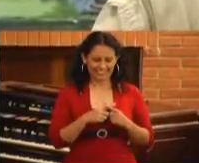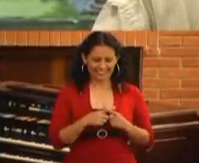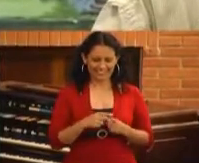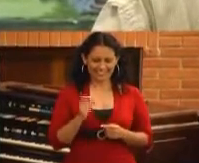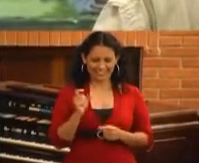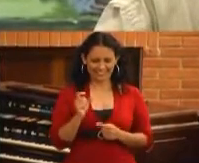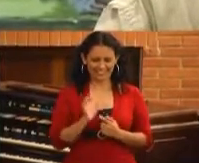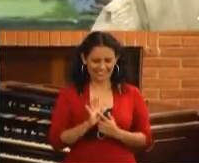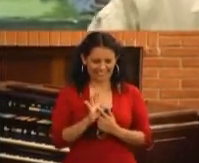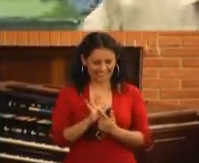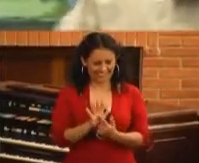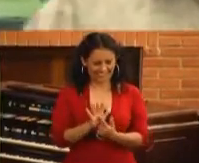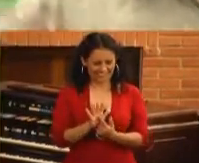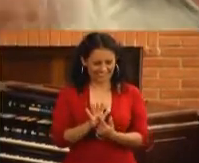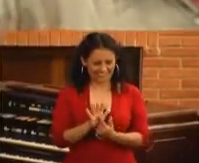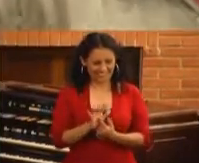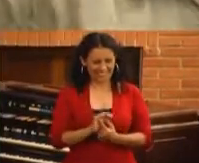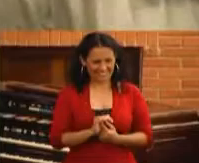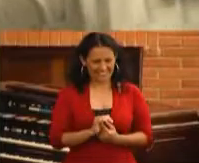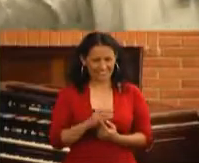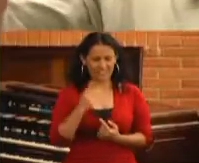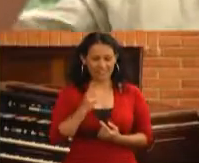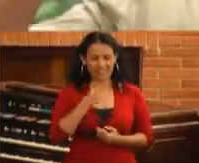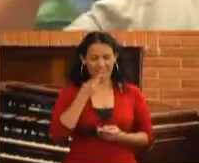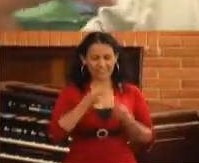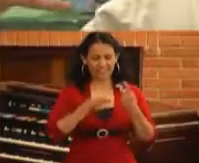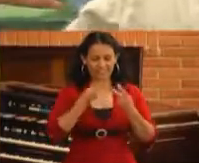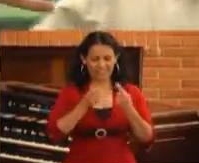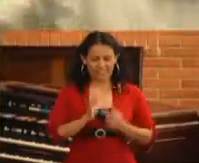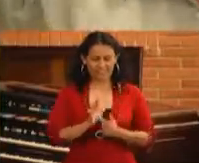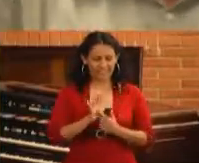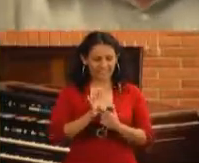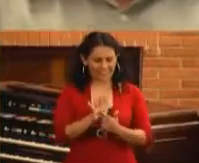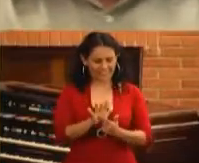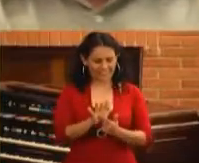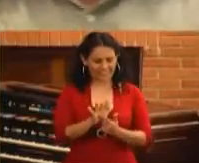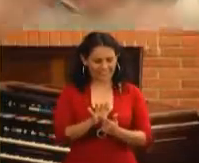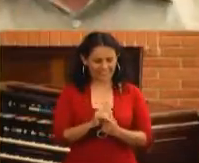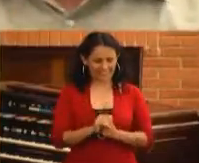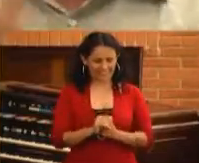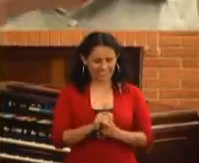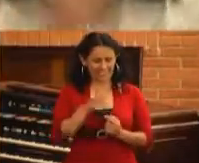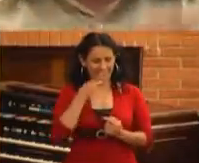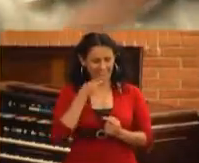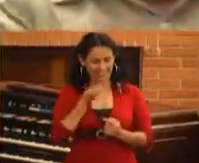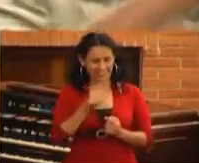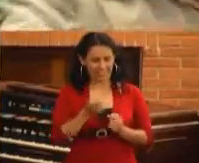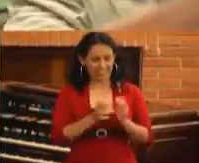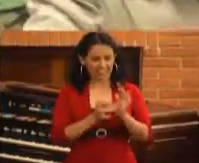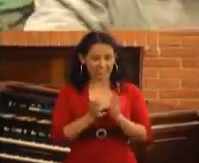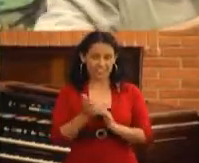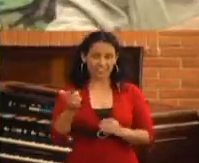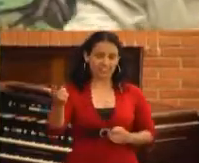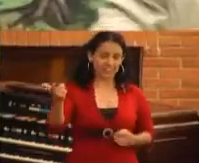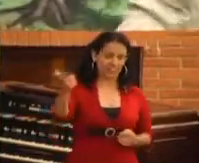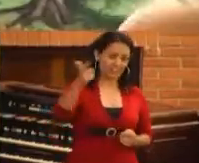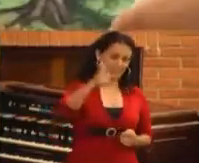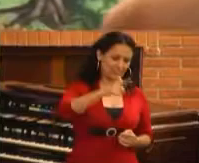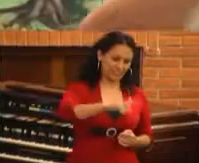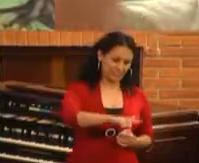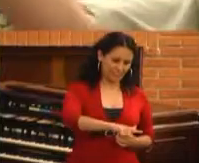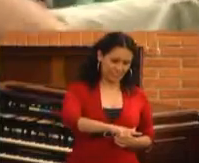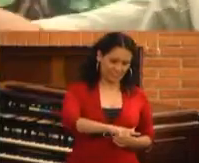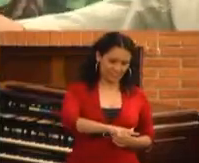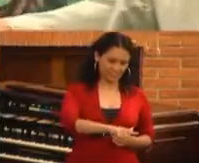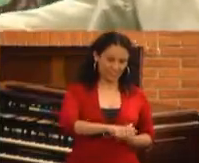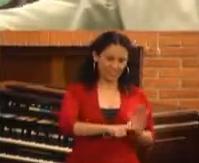aparece para falar da manifestação de Cristo, na sua vinda em carne, quando ele